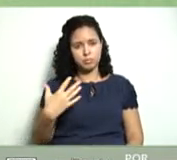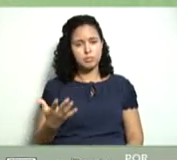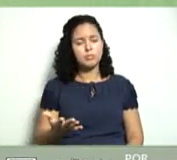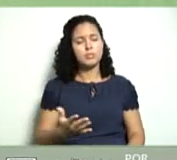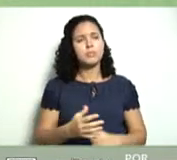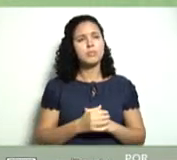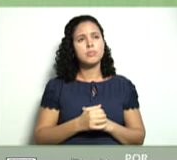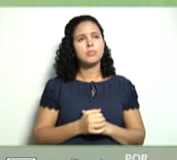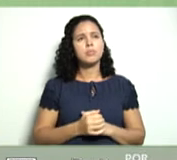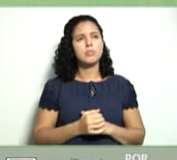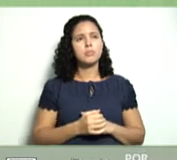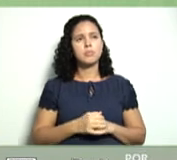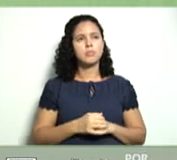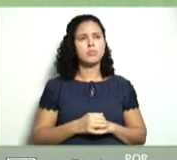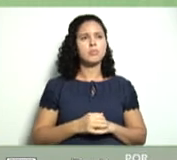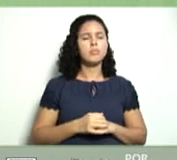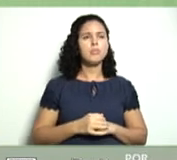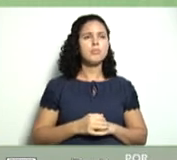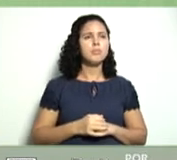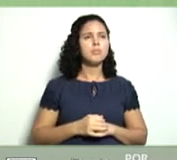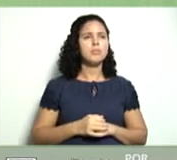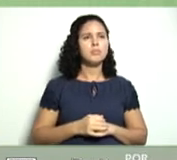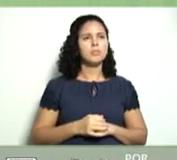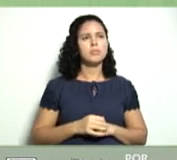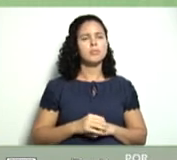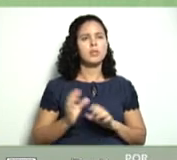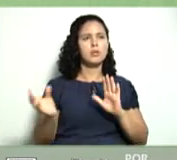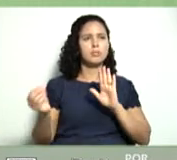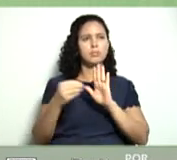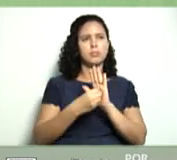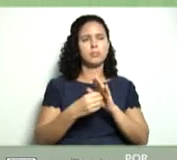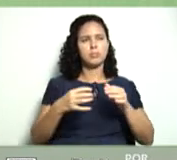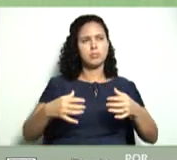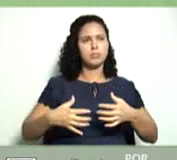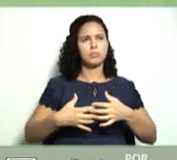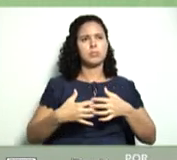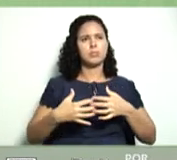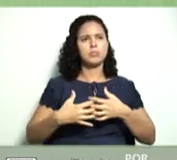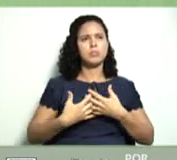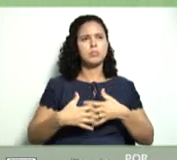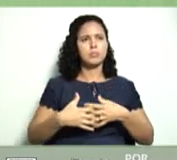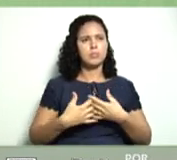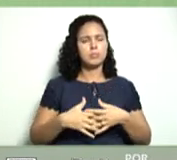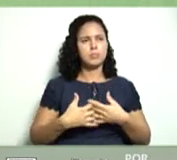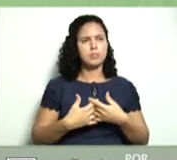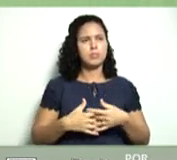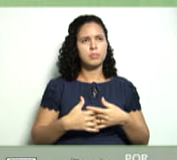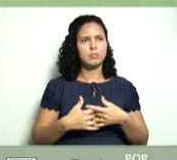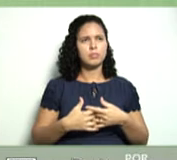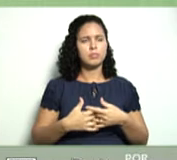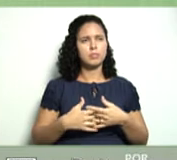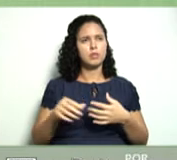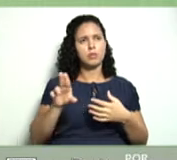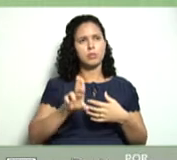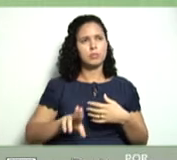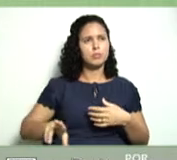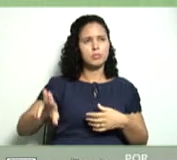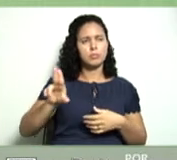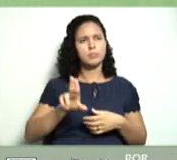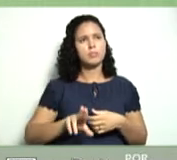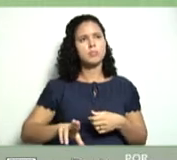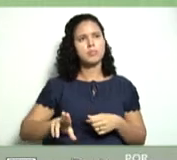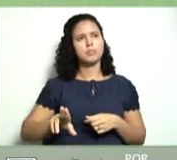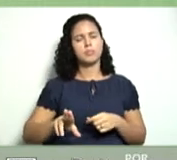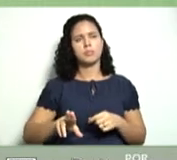eu vou colocar aqui e fru e vou usar esse recurso é ilegal